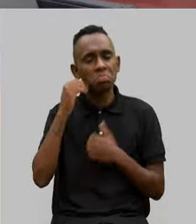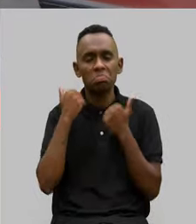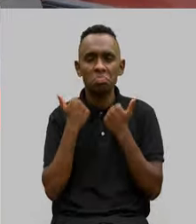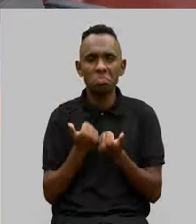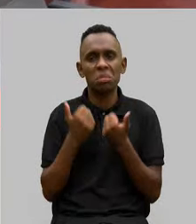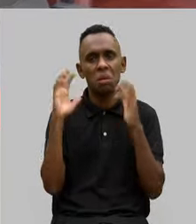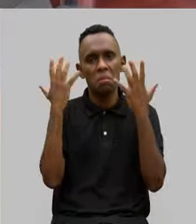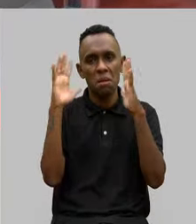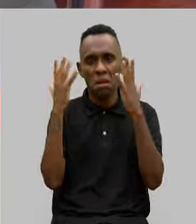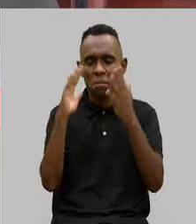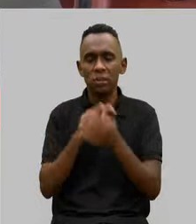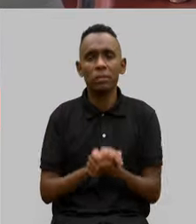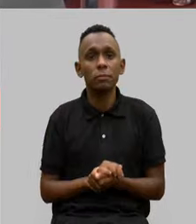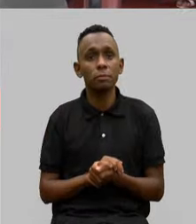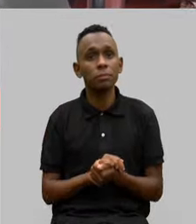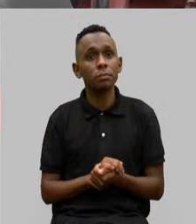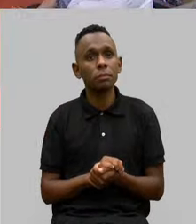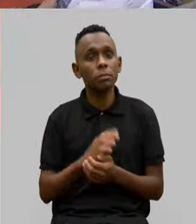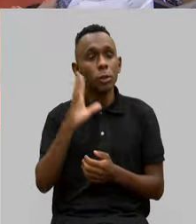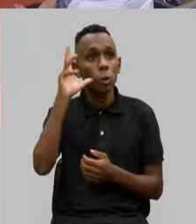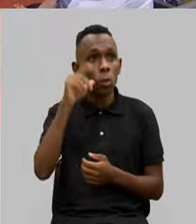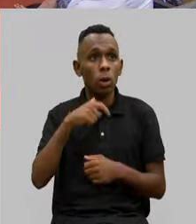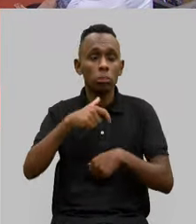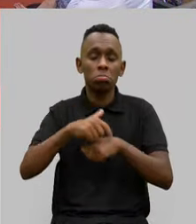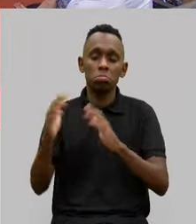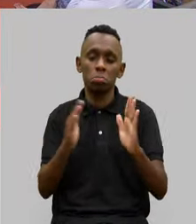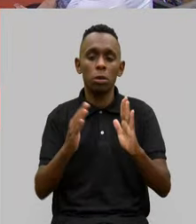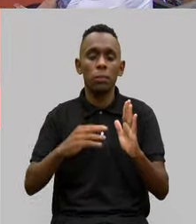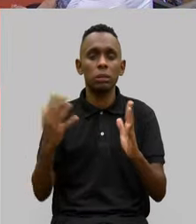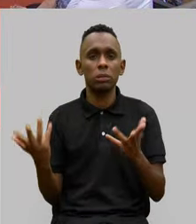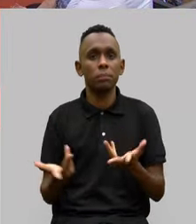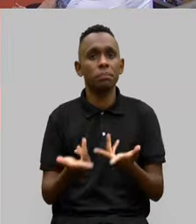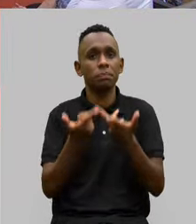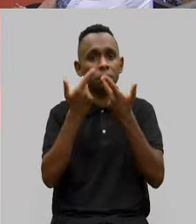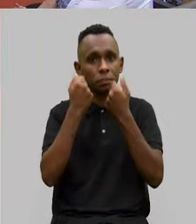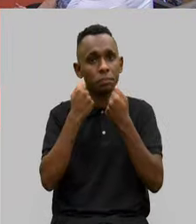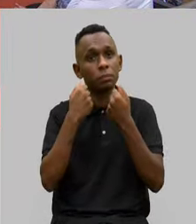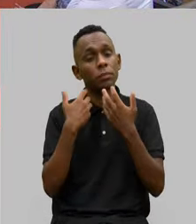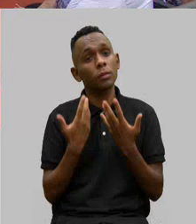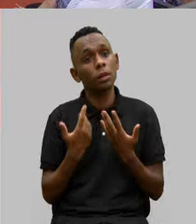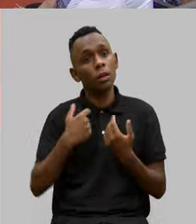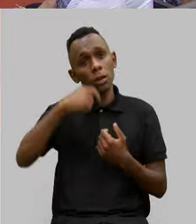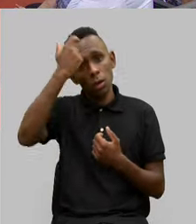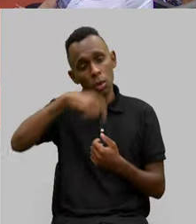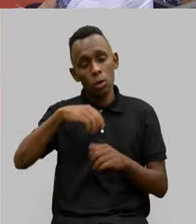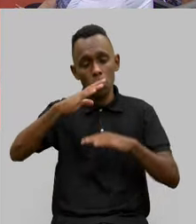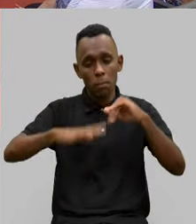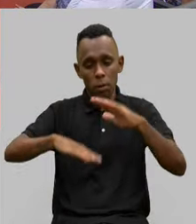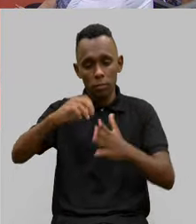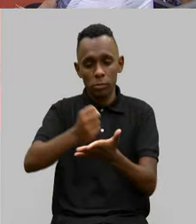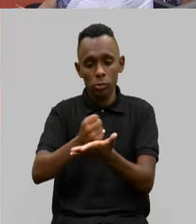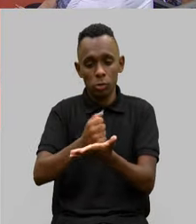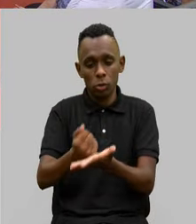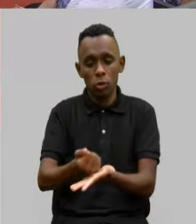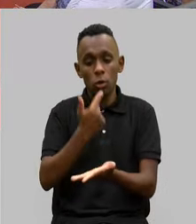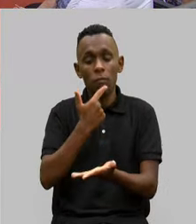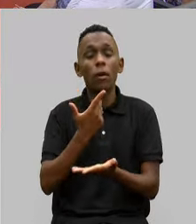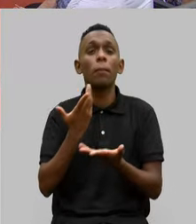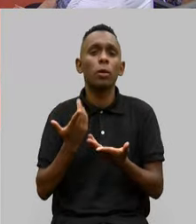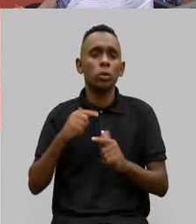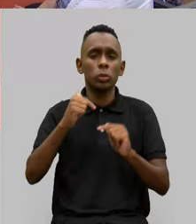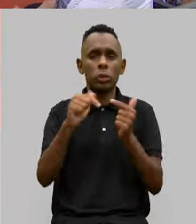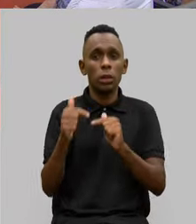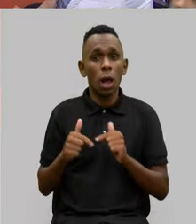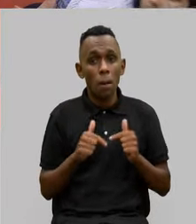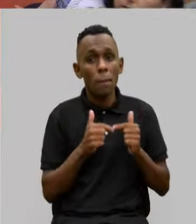parabéns né Eu acho que foi um momento incrível e eu sou farmacêutica de Formação trabalho